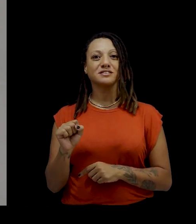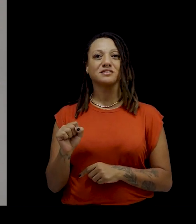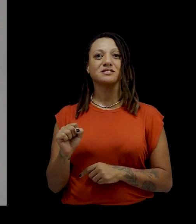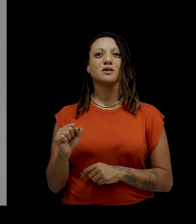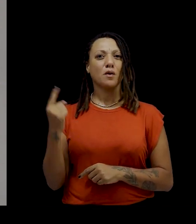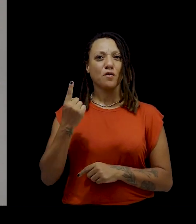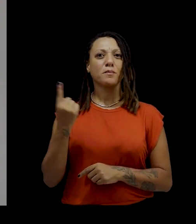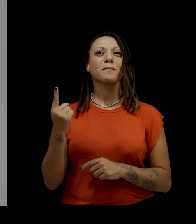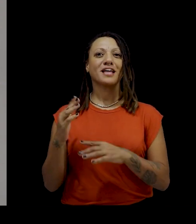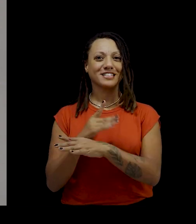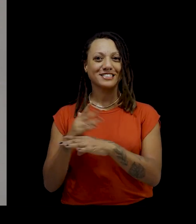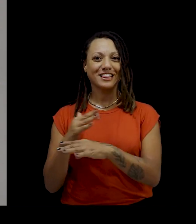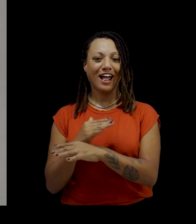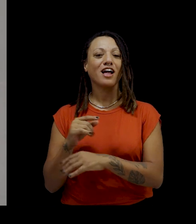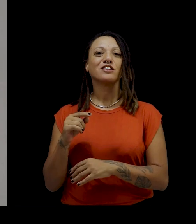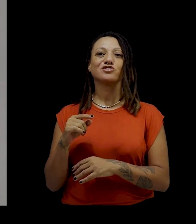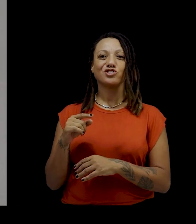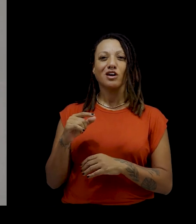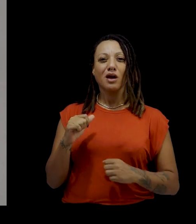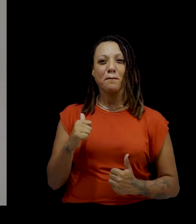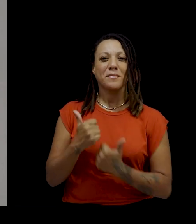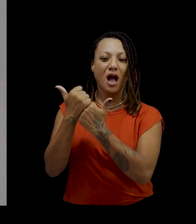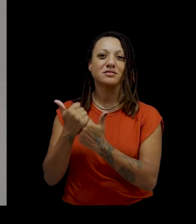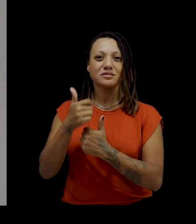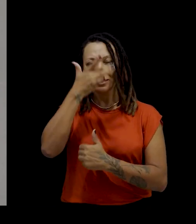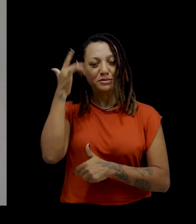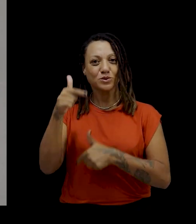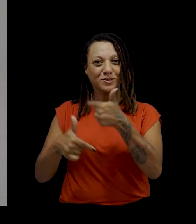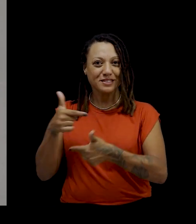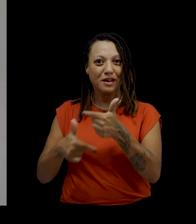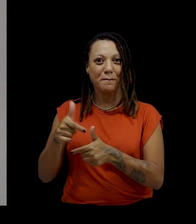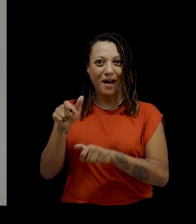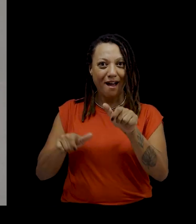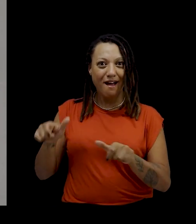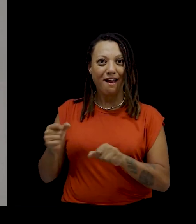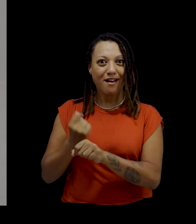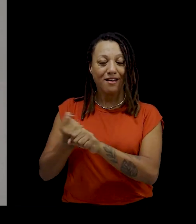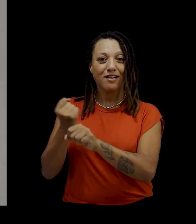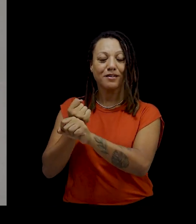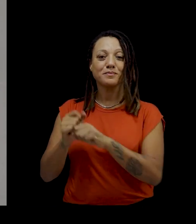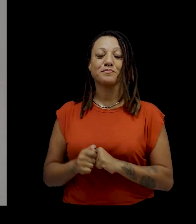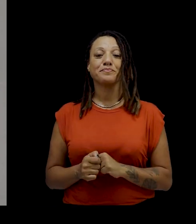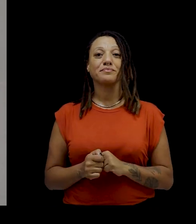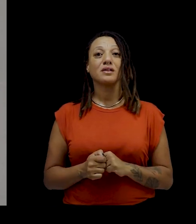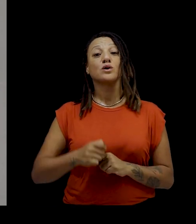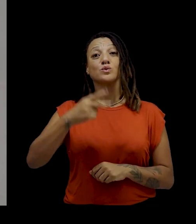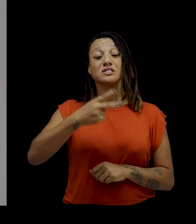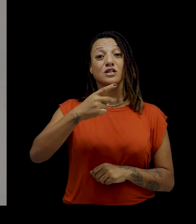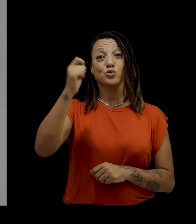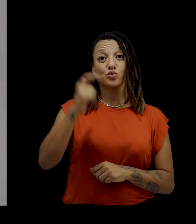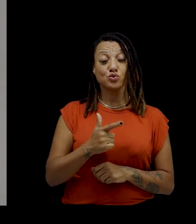Transamazônica, para servir de base como os trabalhadores da rodovia. E o